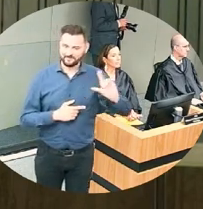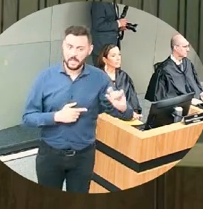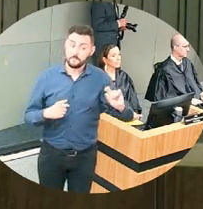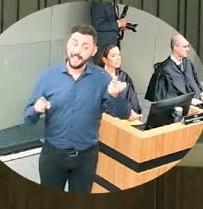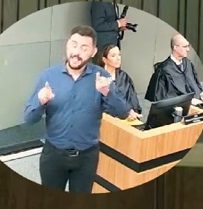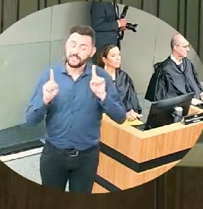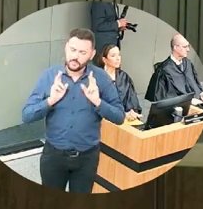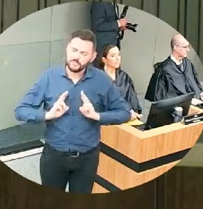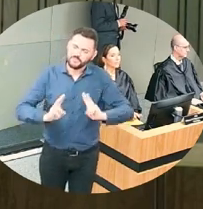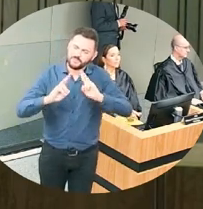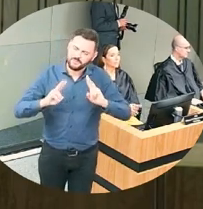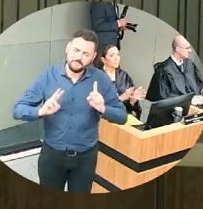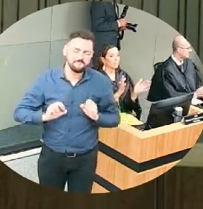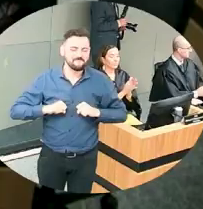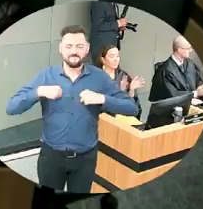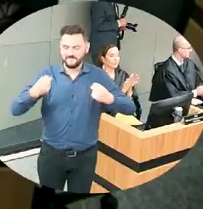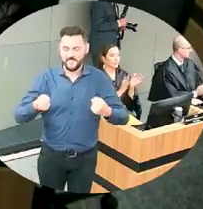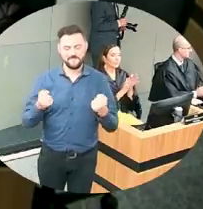redobrado